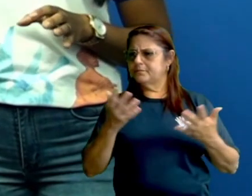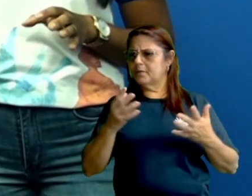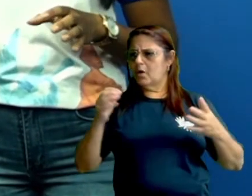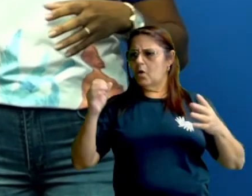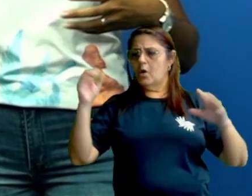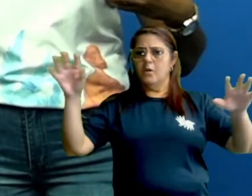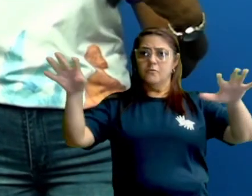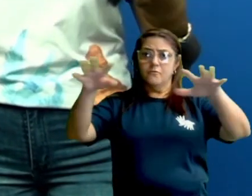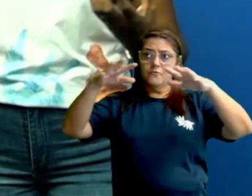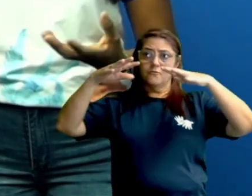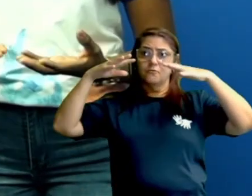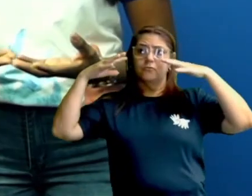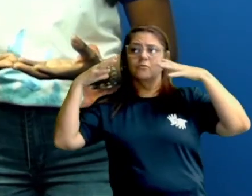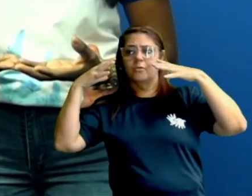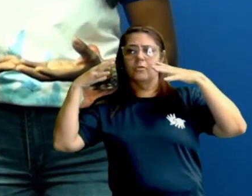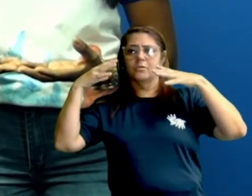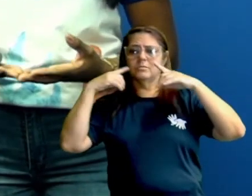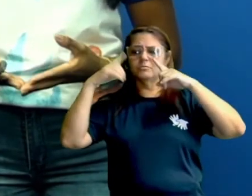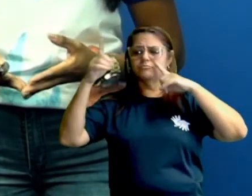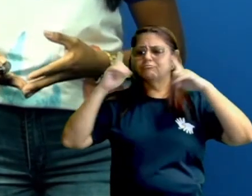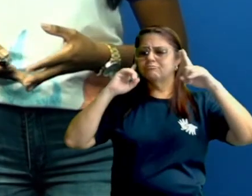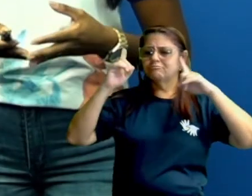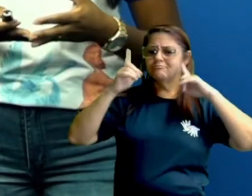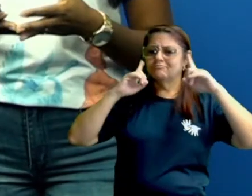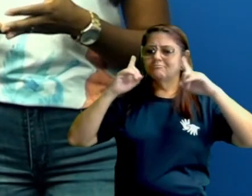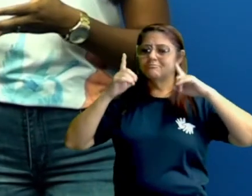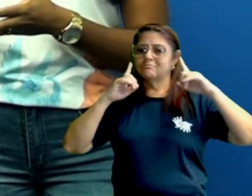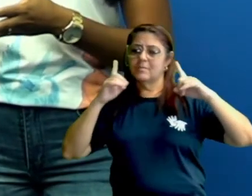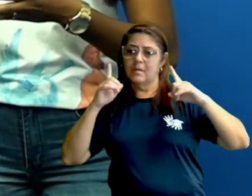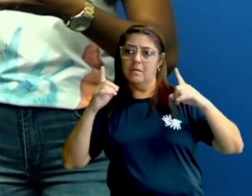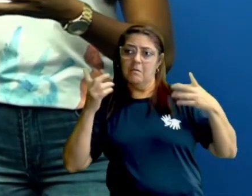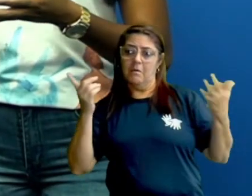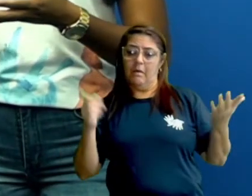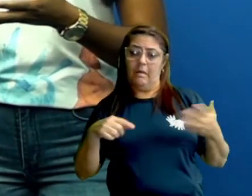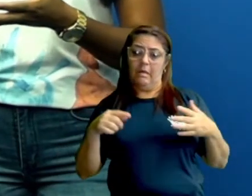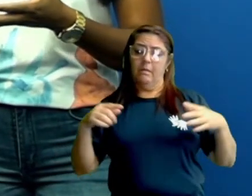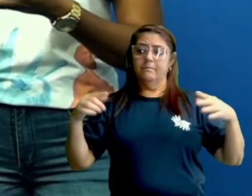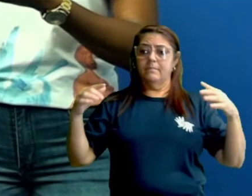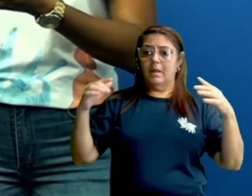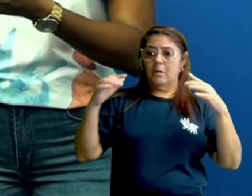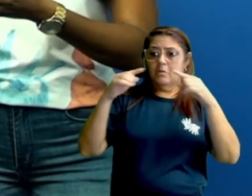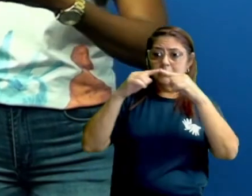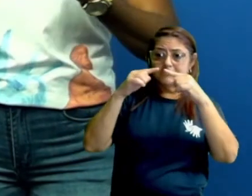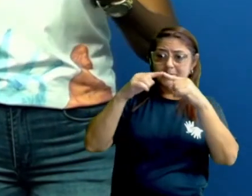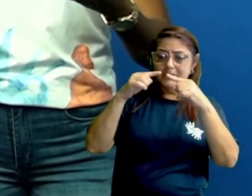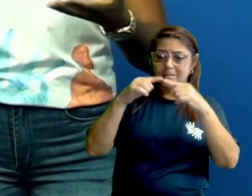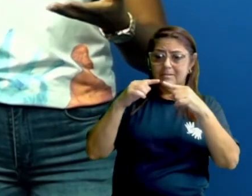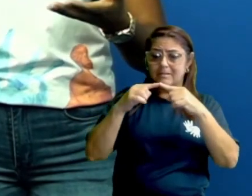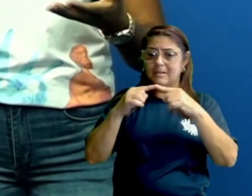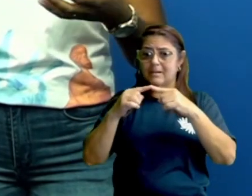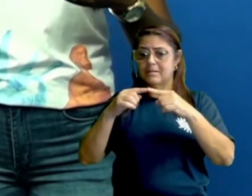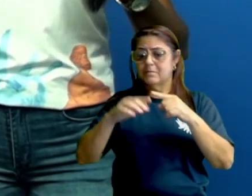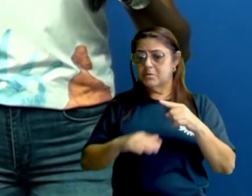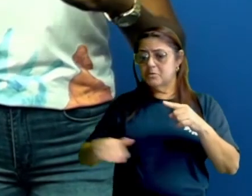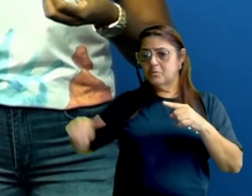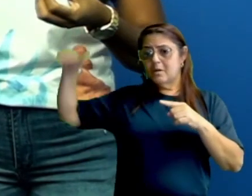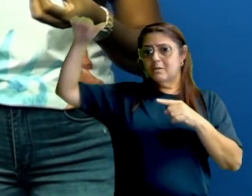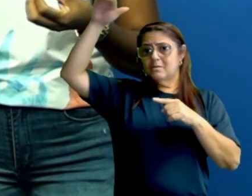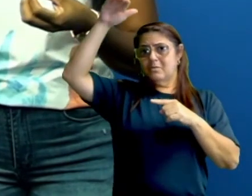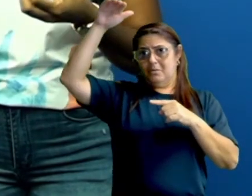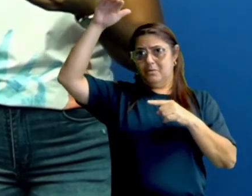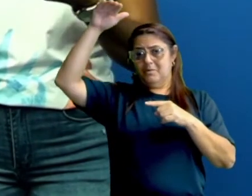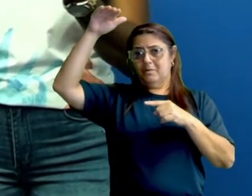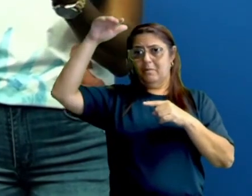de discussão é algo mais científico, tá? É algo mais ligado principalmente ao público adulto,